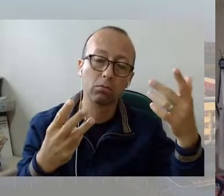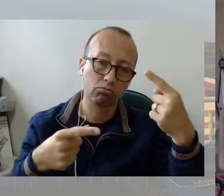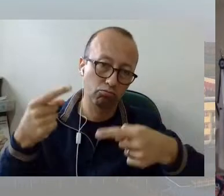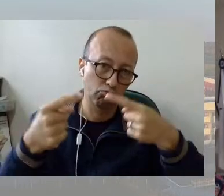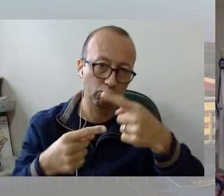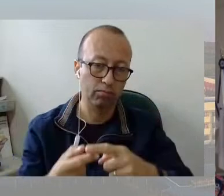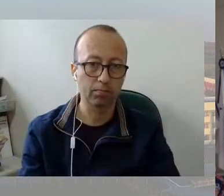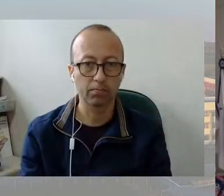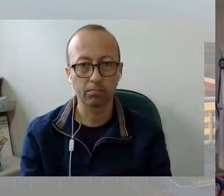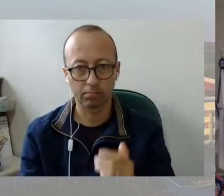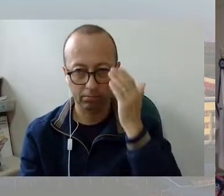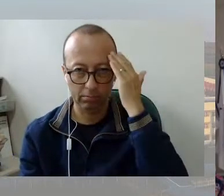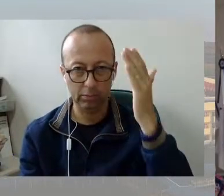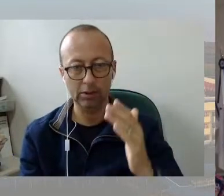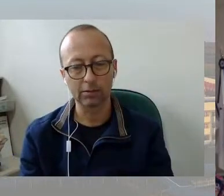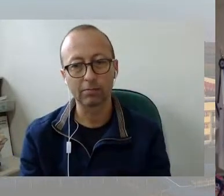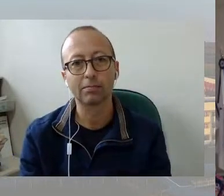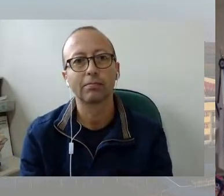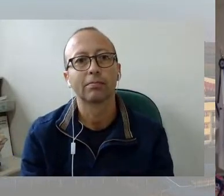Obrigado, Fábio.